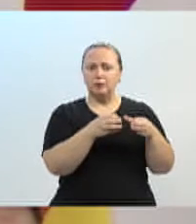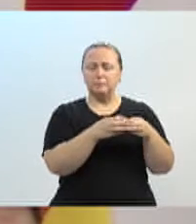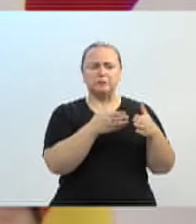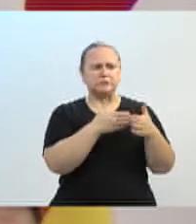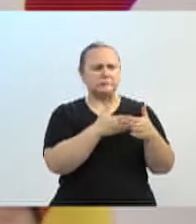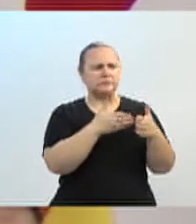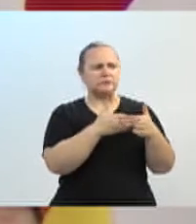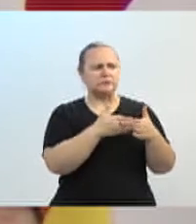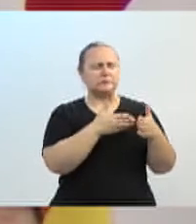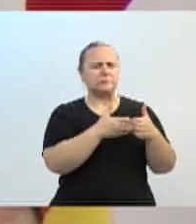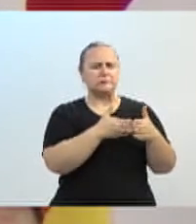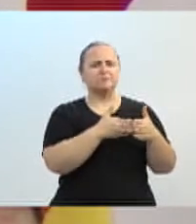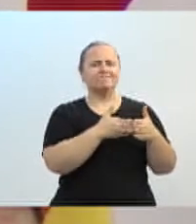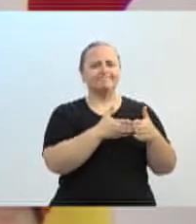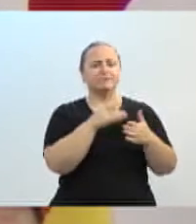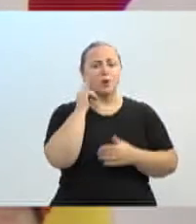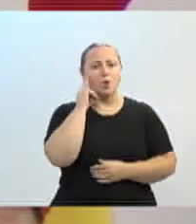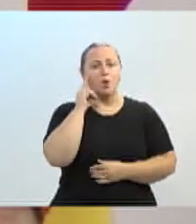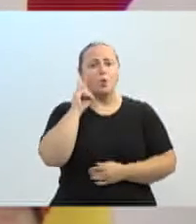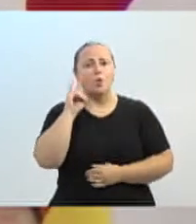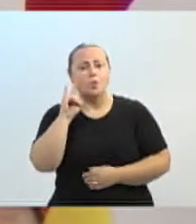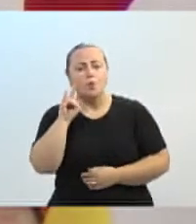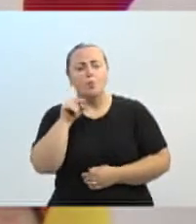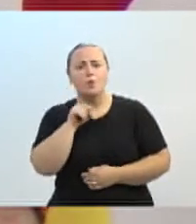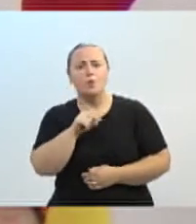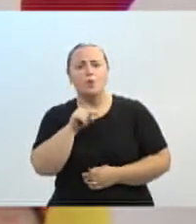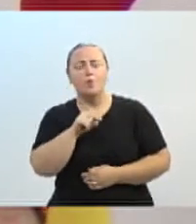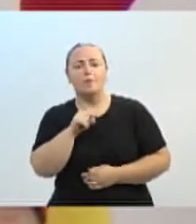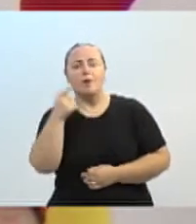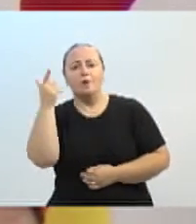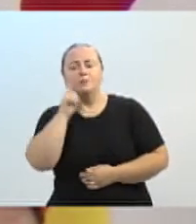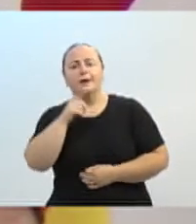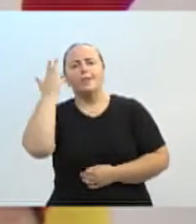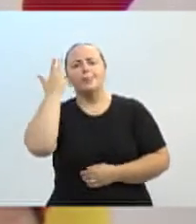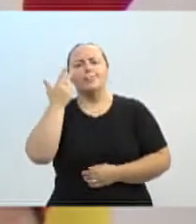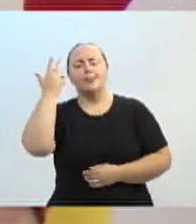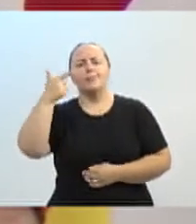será a última a voltar às operações